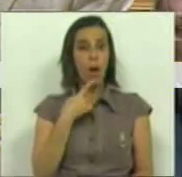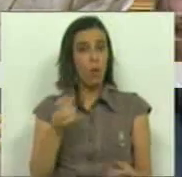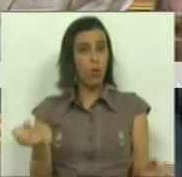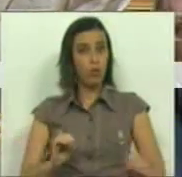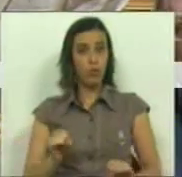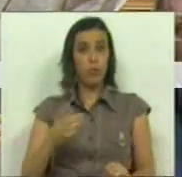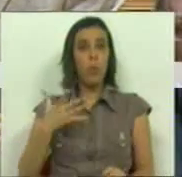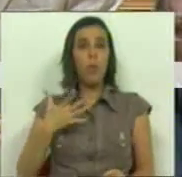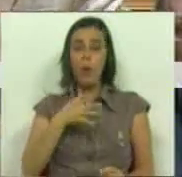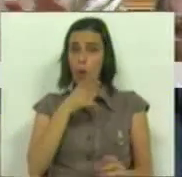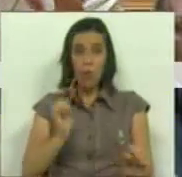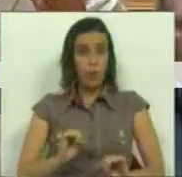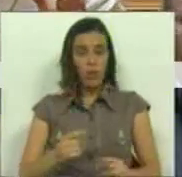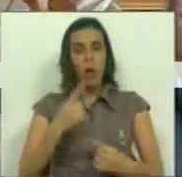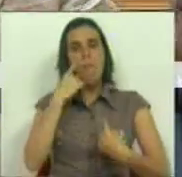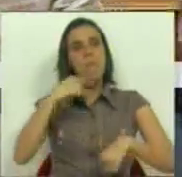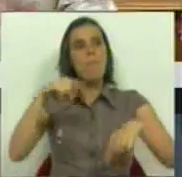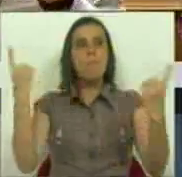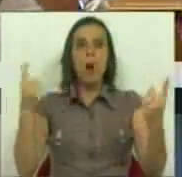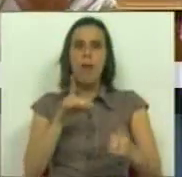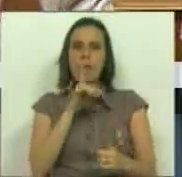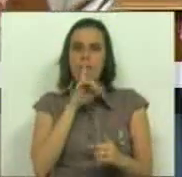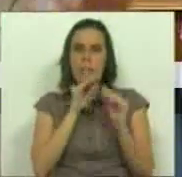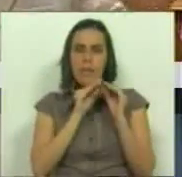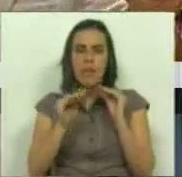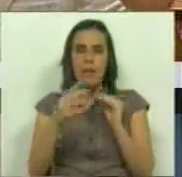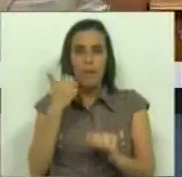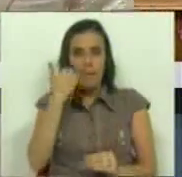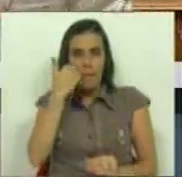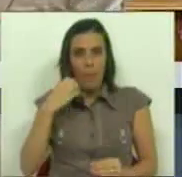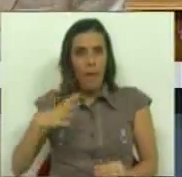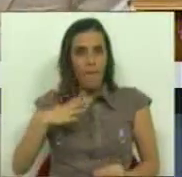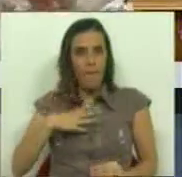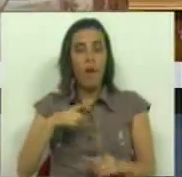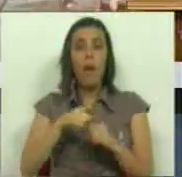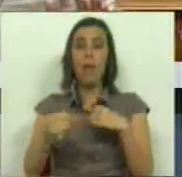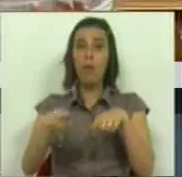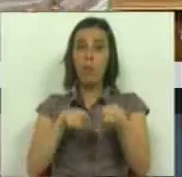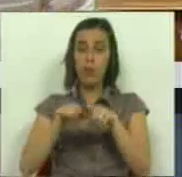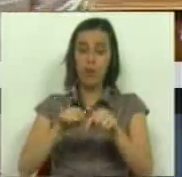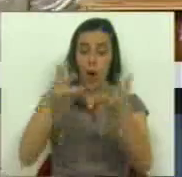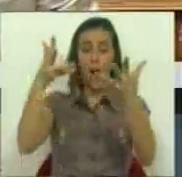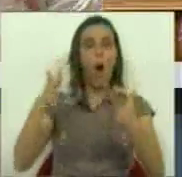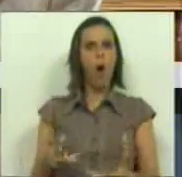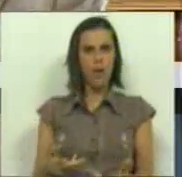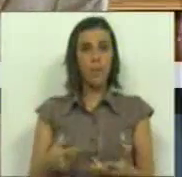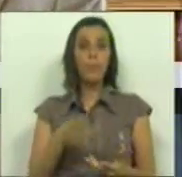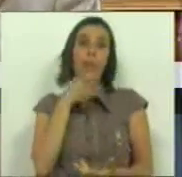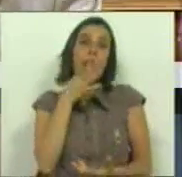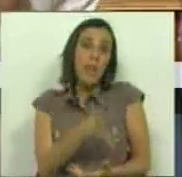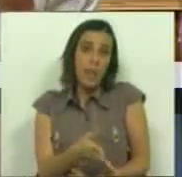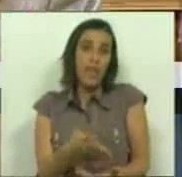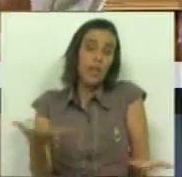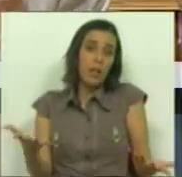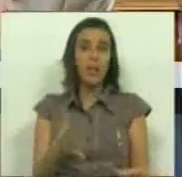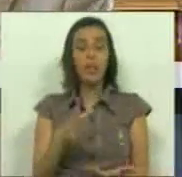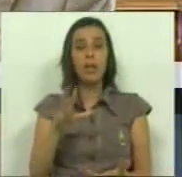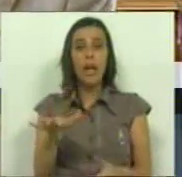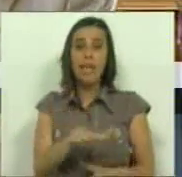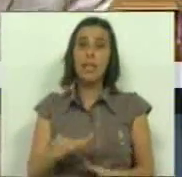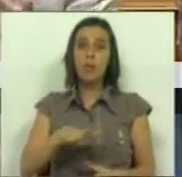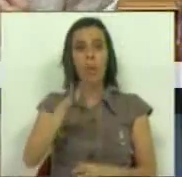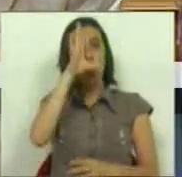dizer o que quer, ao mostrar aqui este silêncio envergonhado sobre a sua política orçamental, está a dizer que o Estado